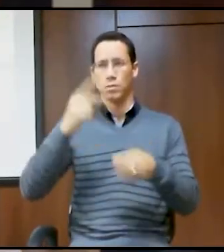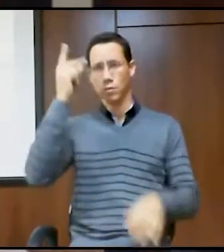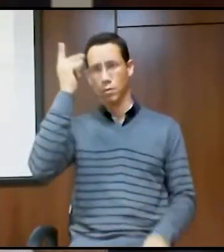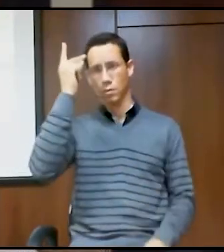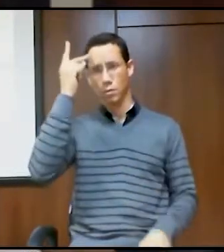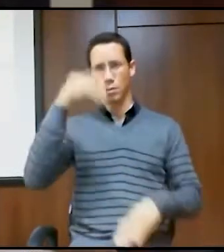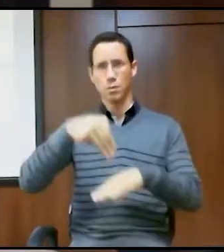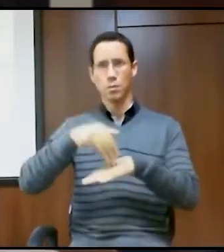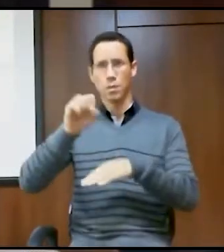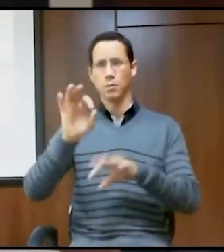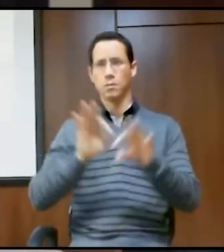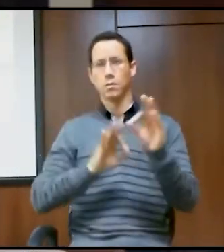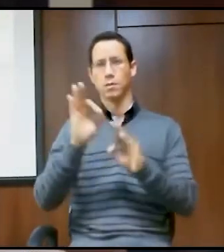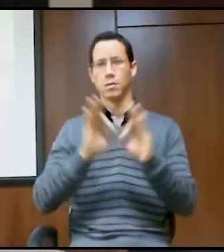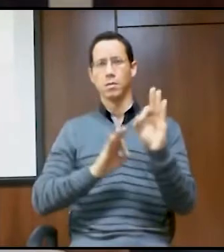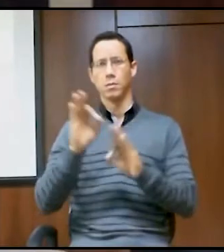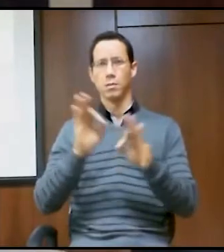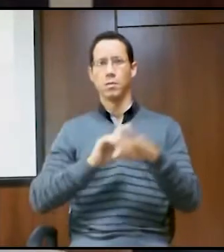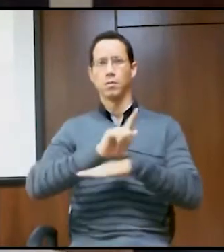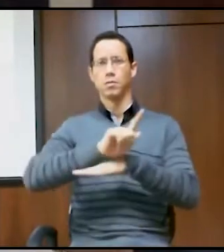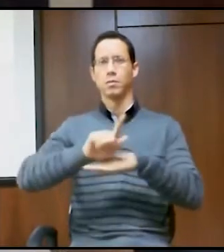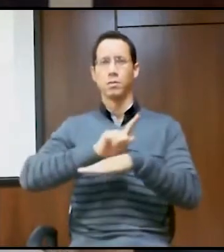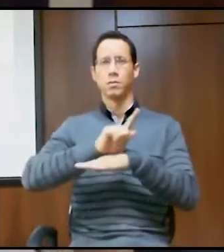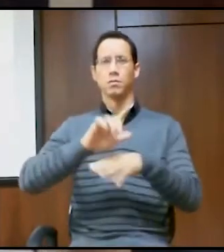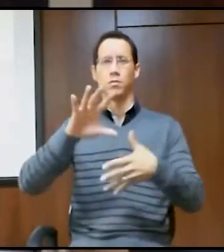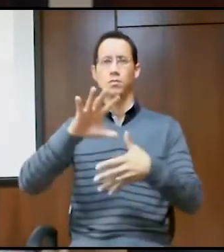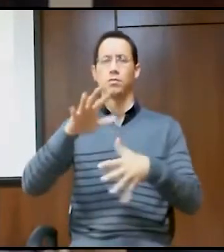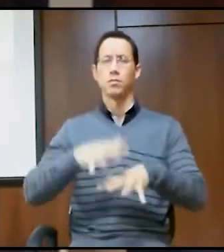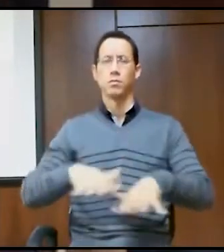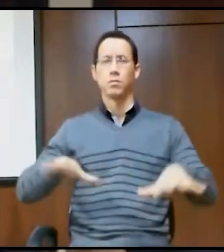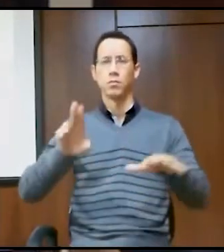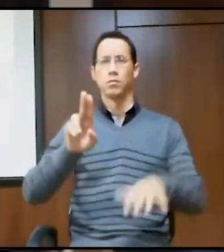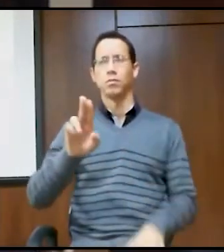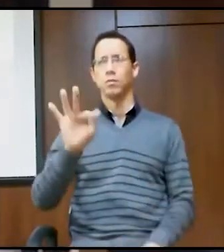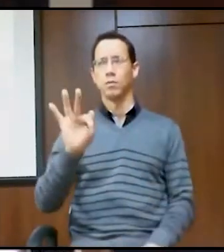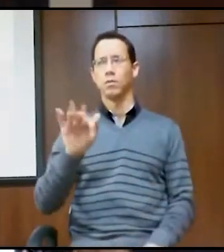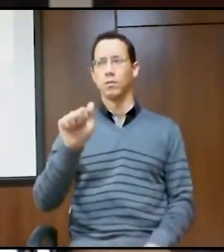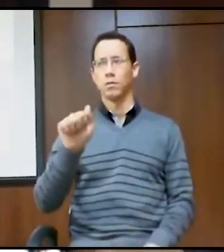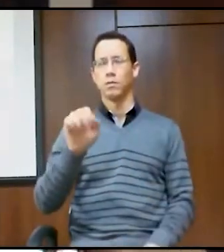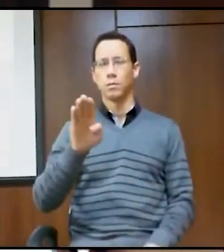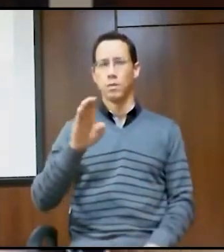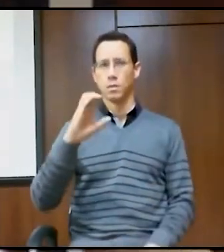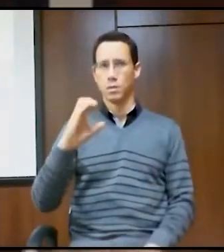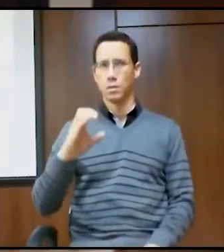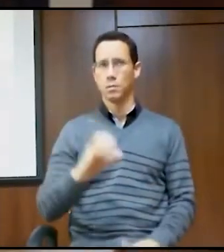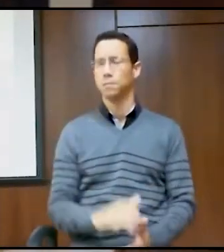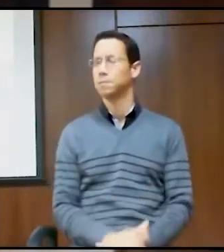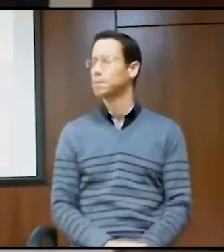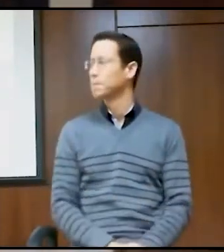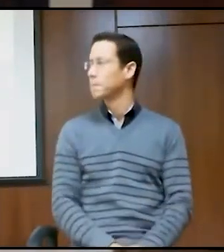mestre em planejamento de gestão do território pela UFABC. Bom,